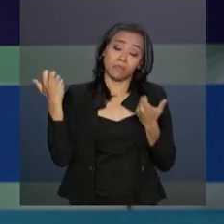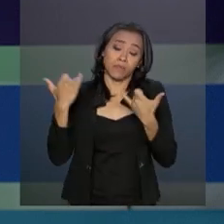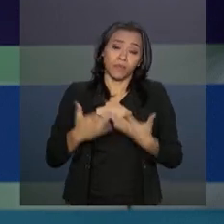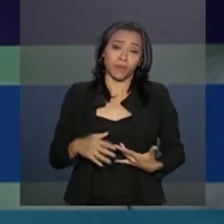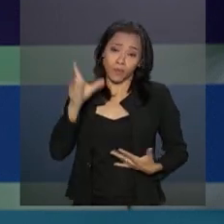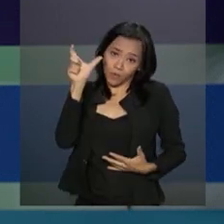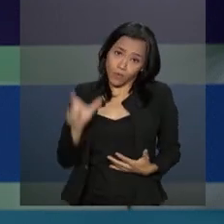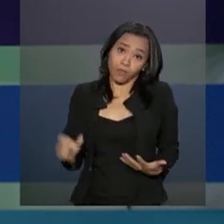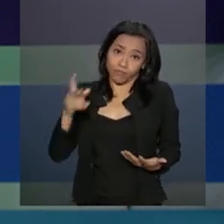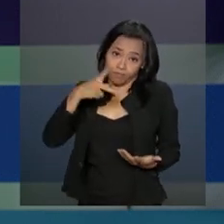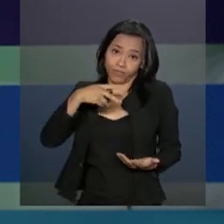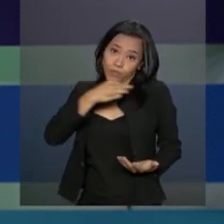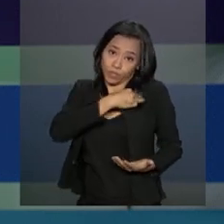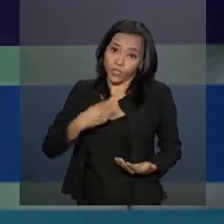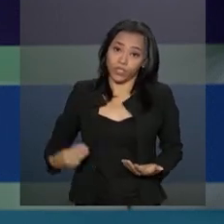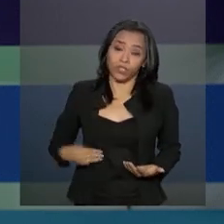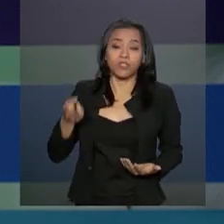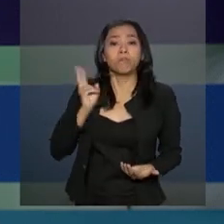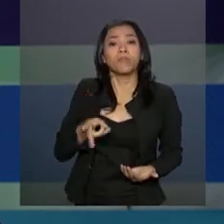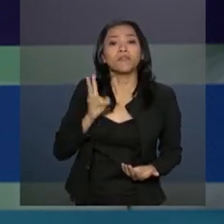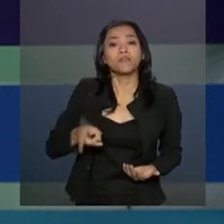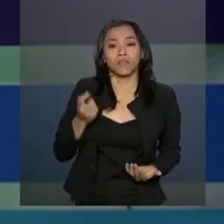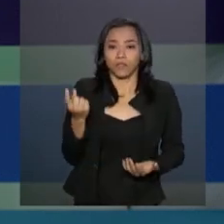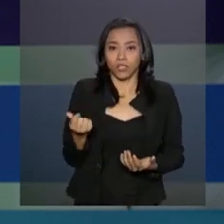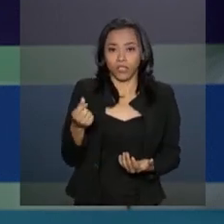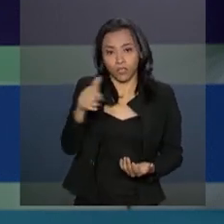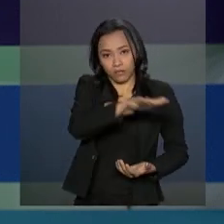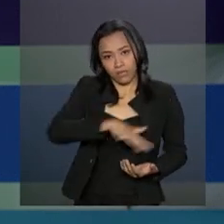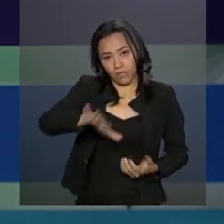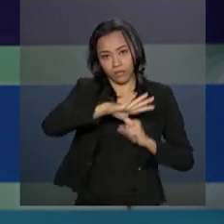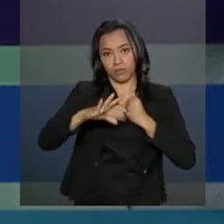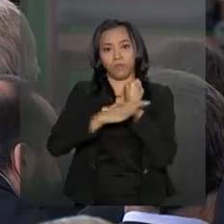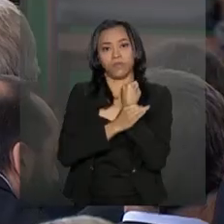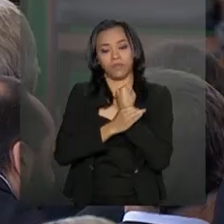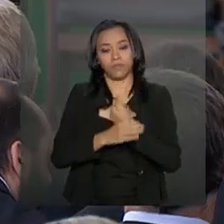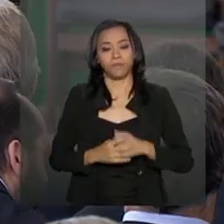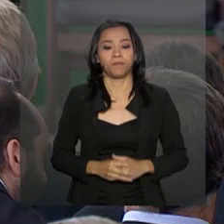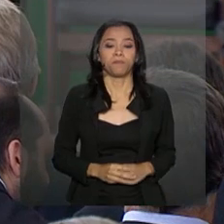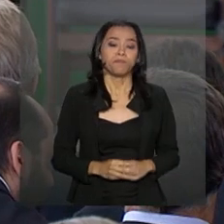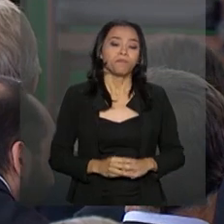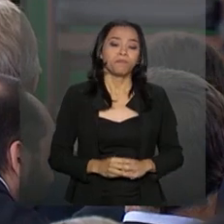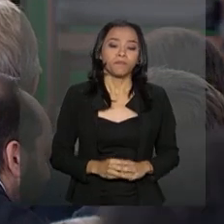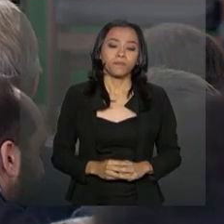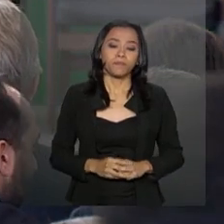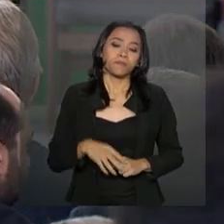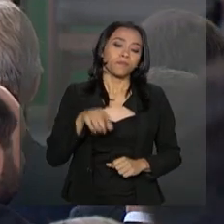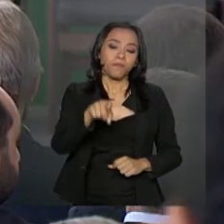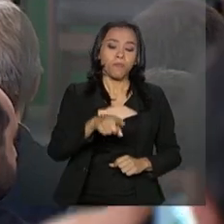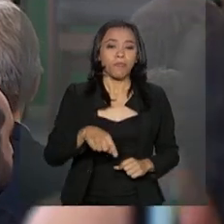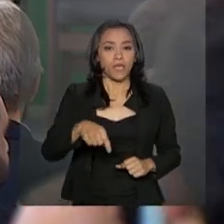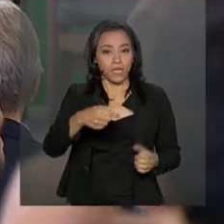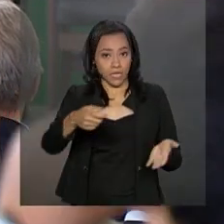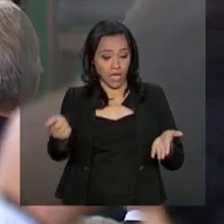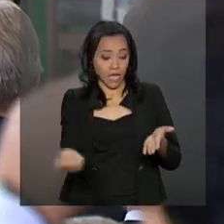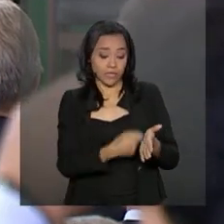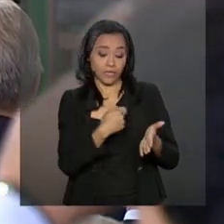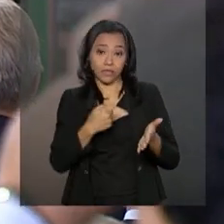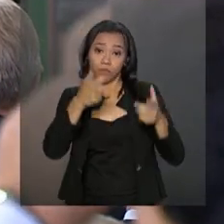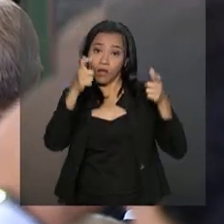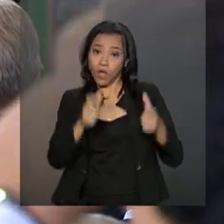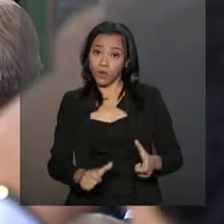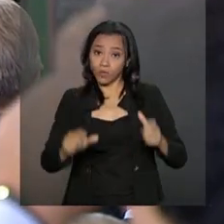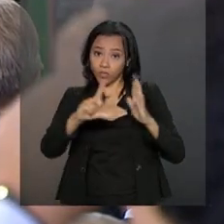importância de ter recursos permanentes para o setor da segurança. A sanção no Palácio do Planalto